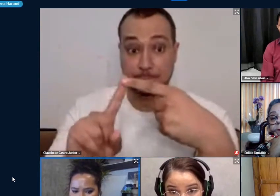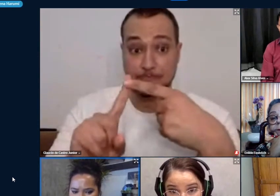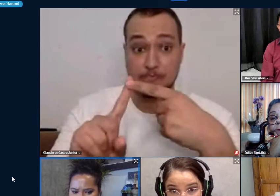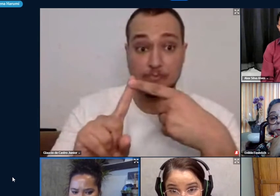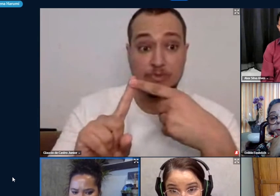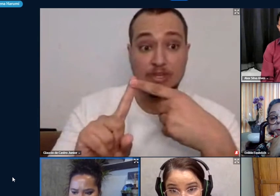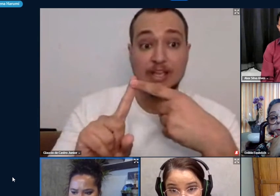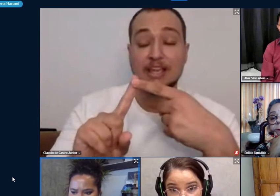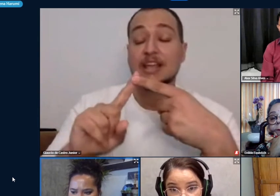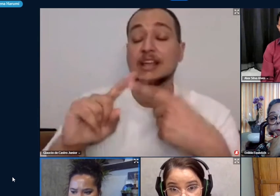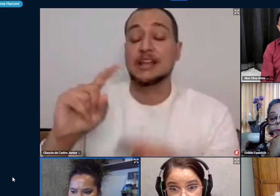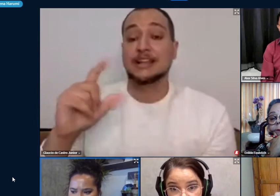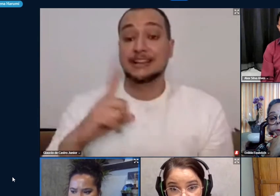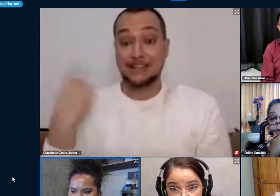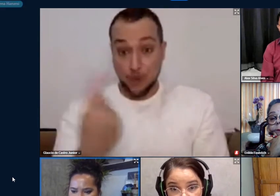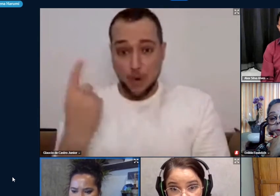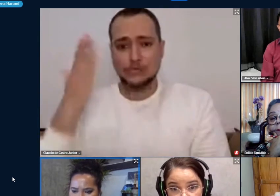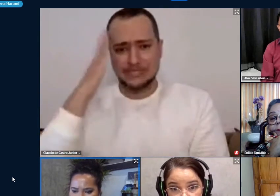iOS,